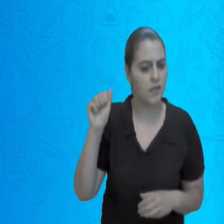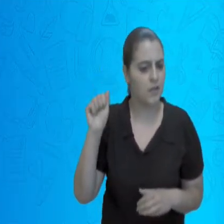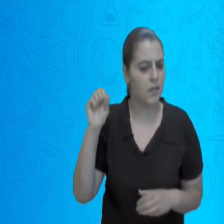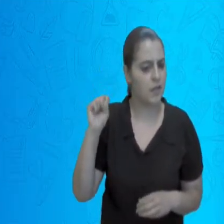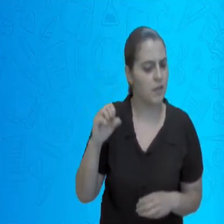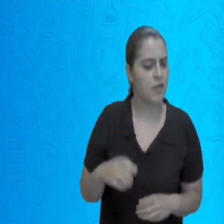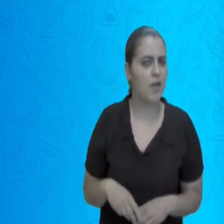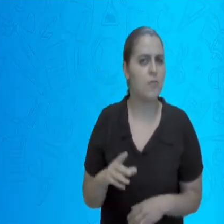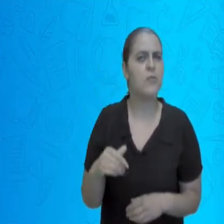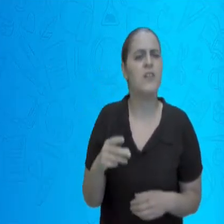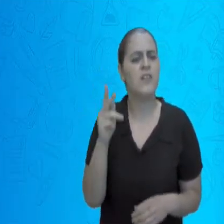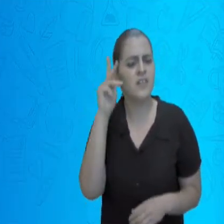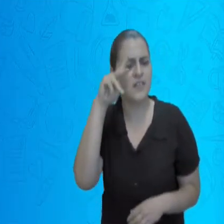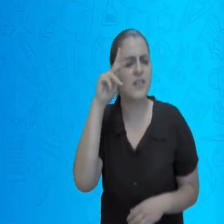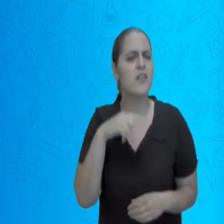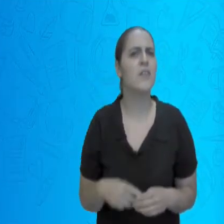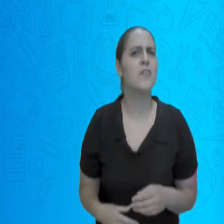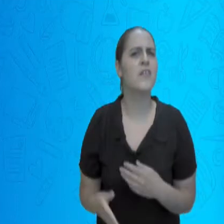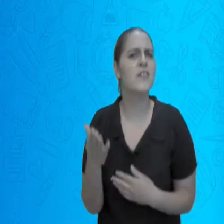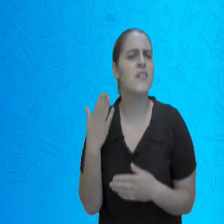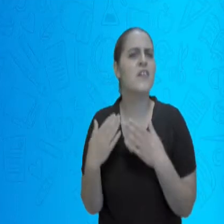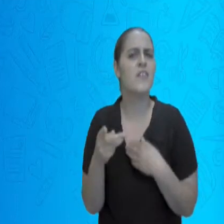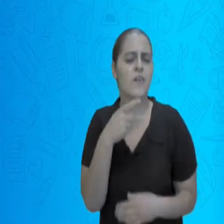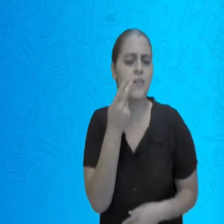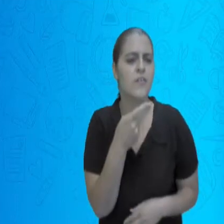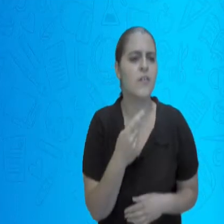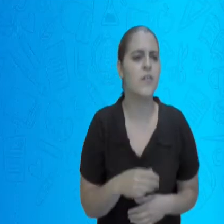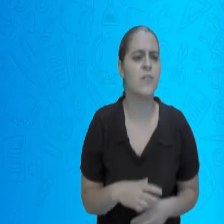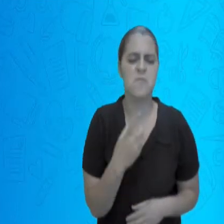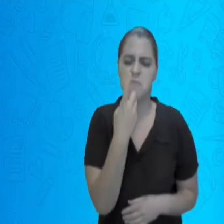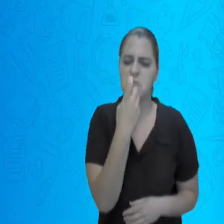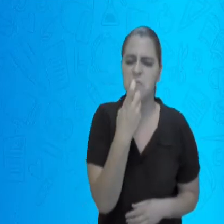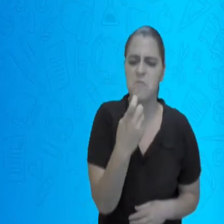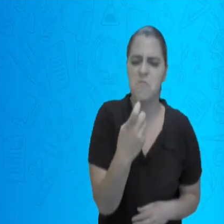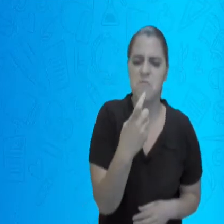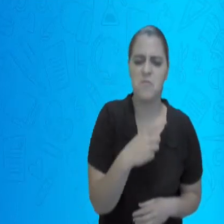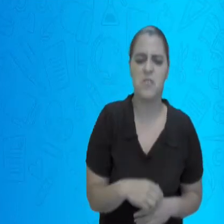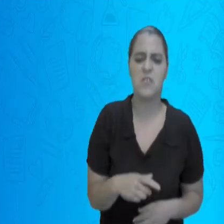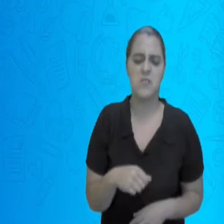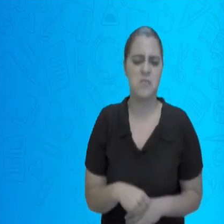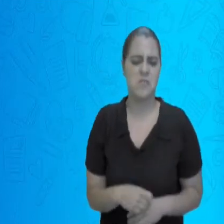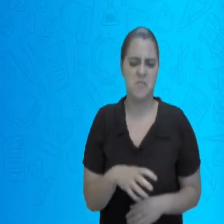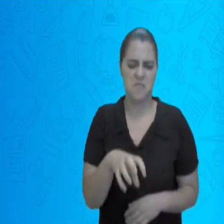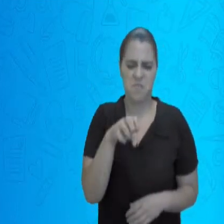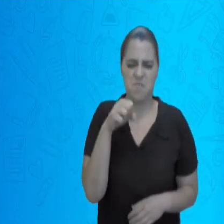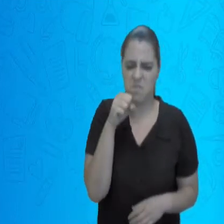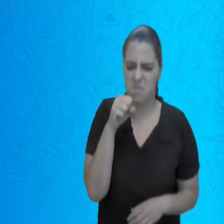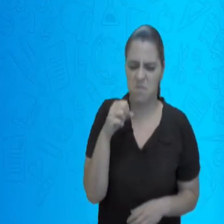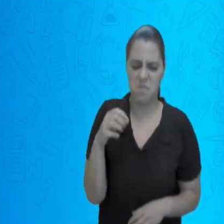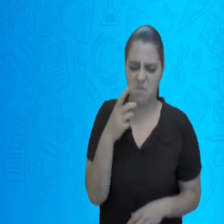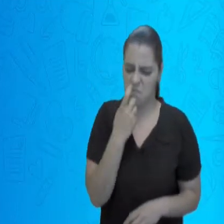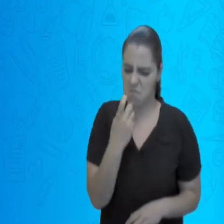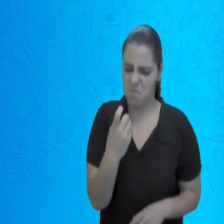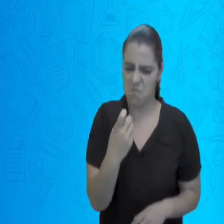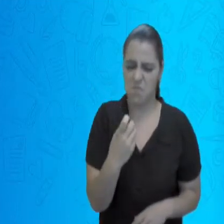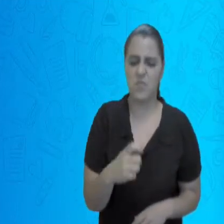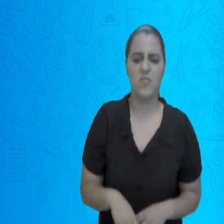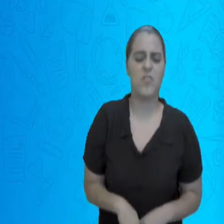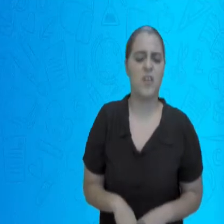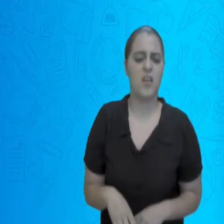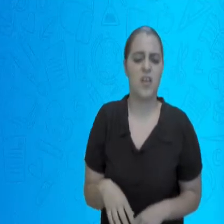tempo atrás, nós estávamos tendo um cheiro forte na água que chegava nas nossas